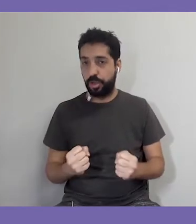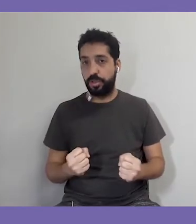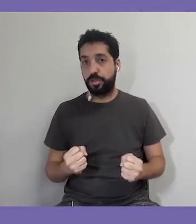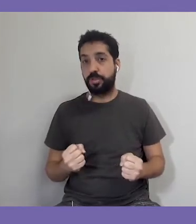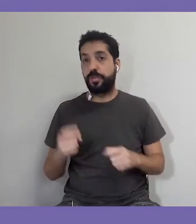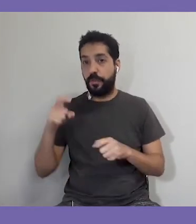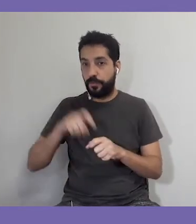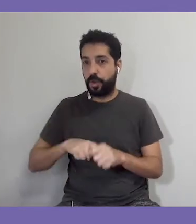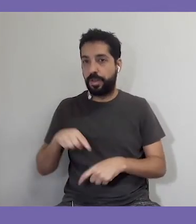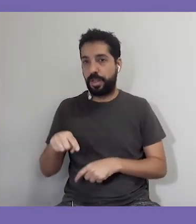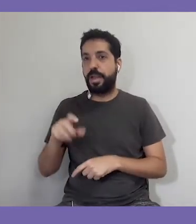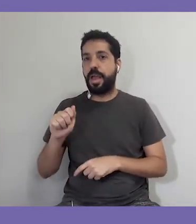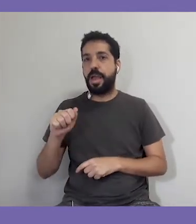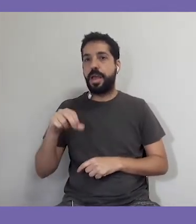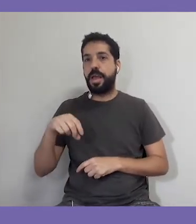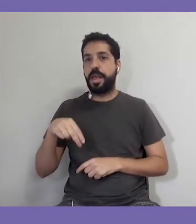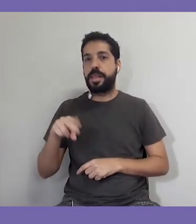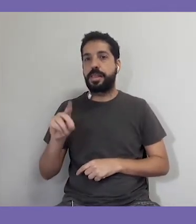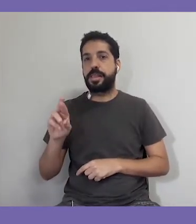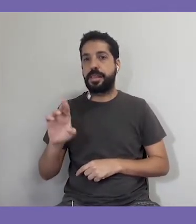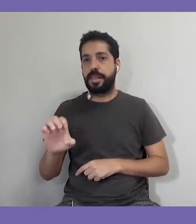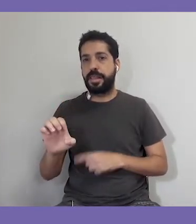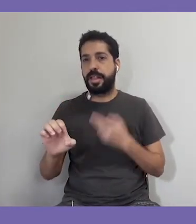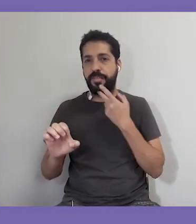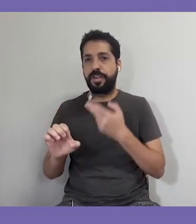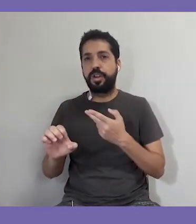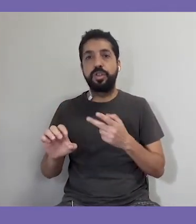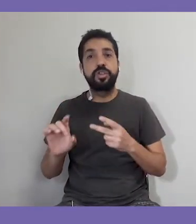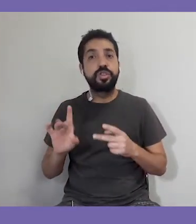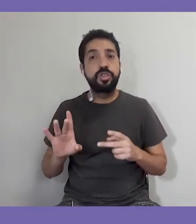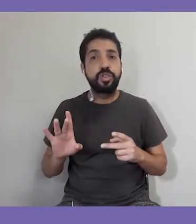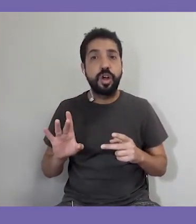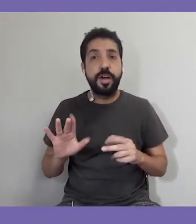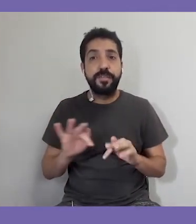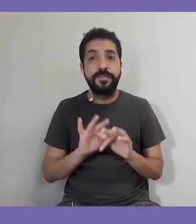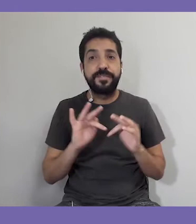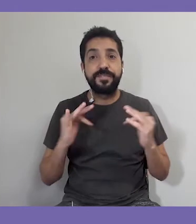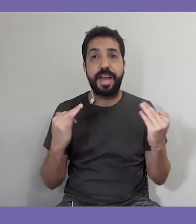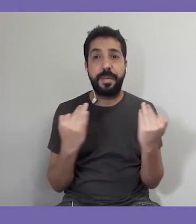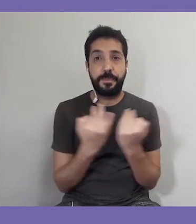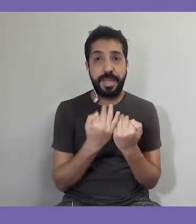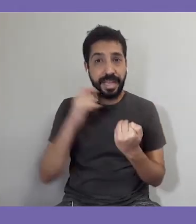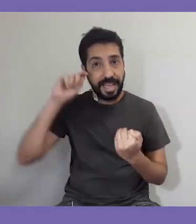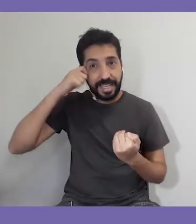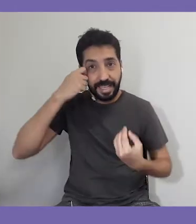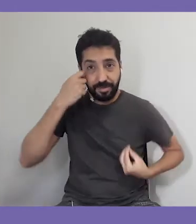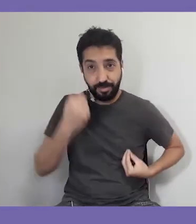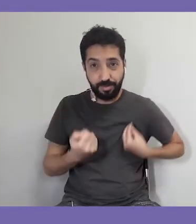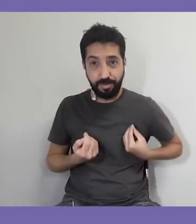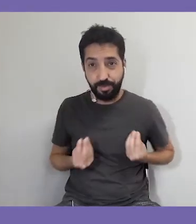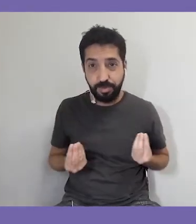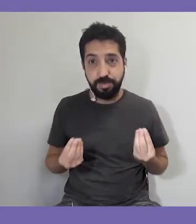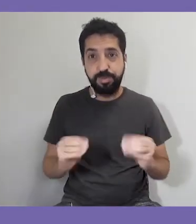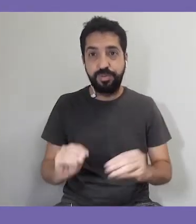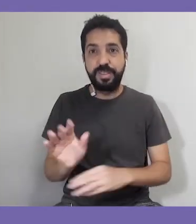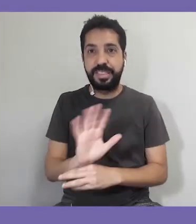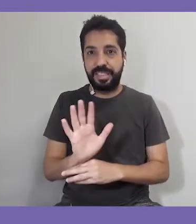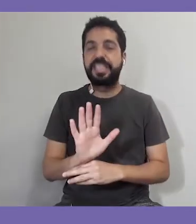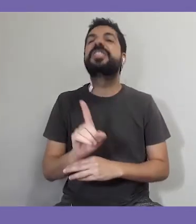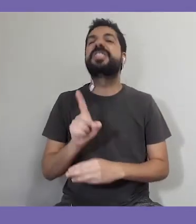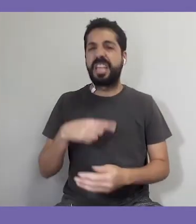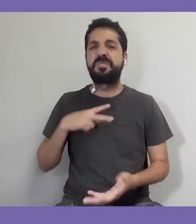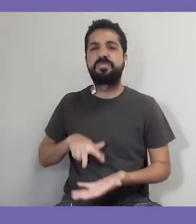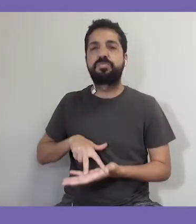Bom, retomando aqui o André, ele disse uma vez que a simples presença de uma família negra em cena no